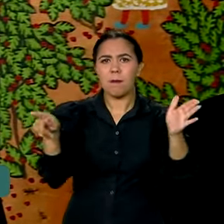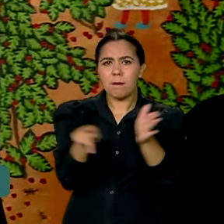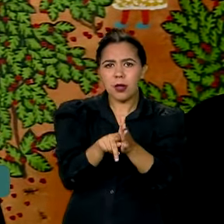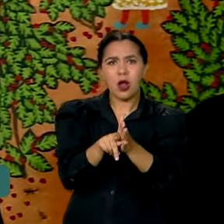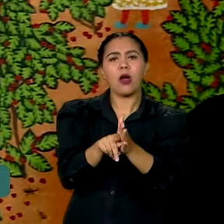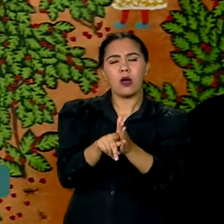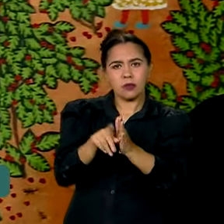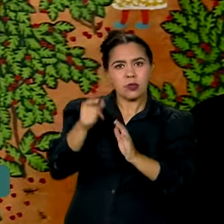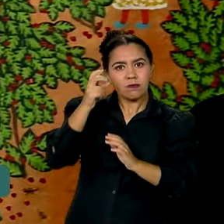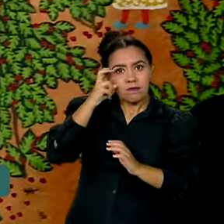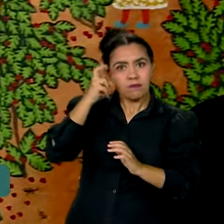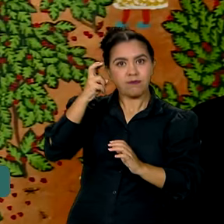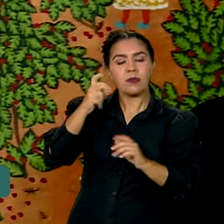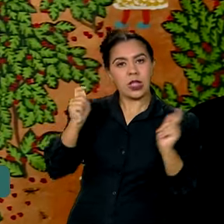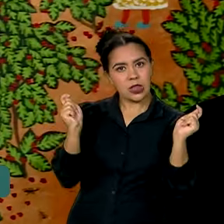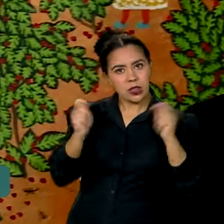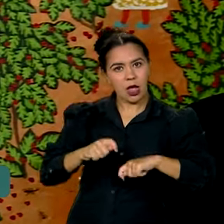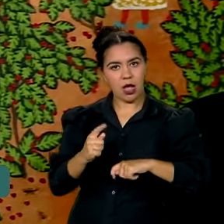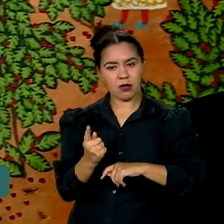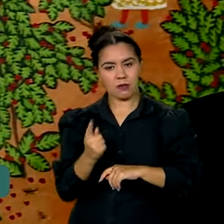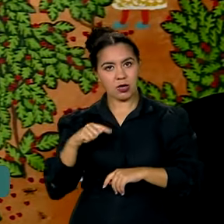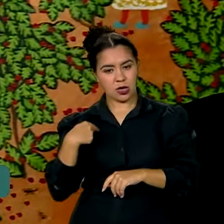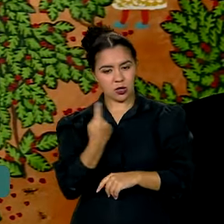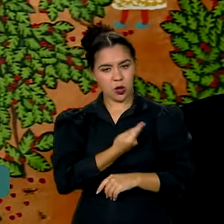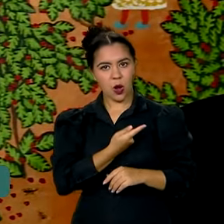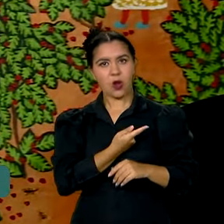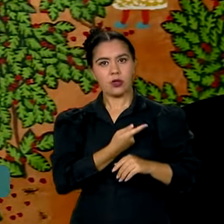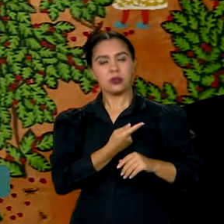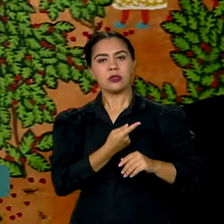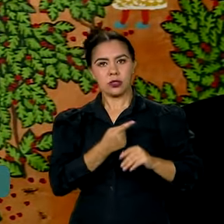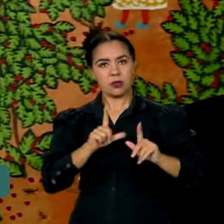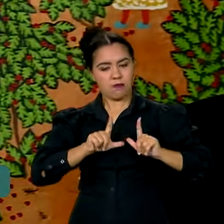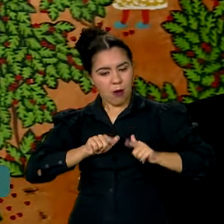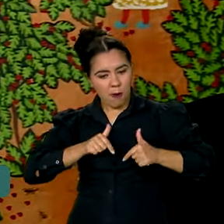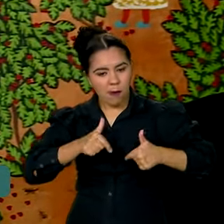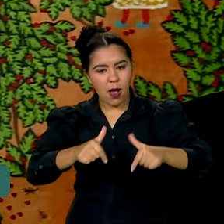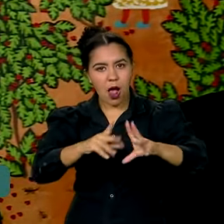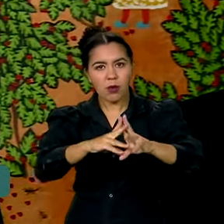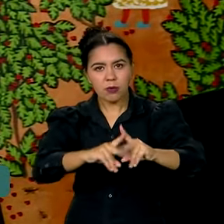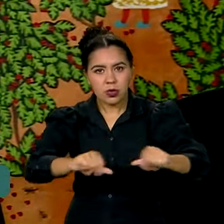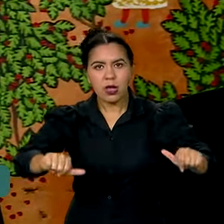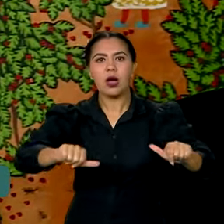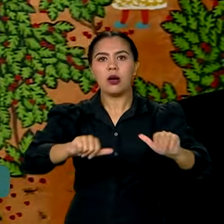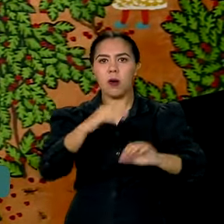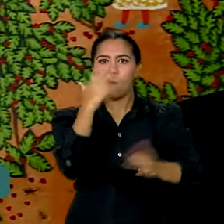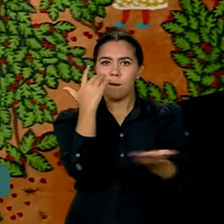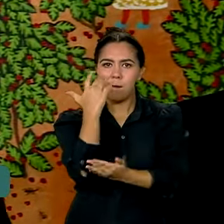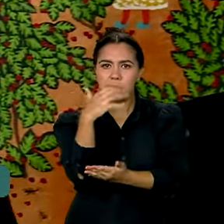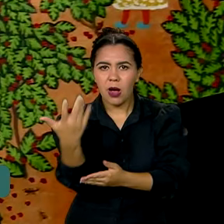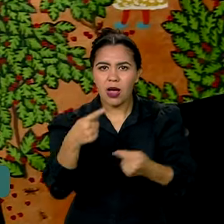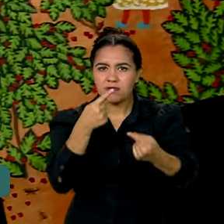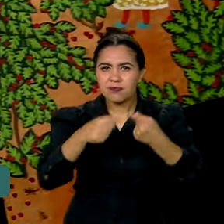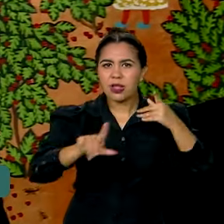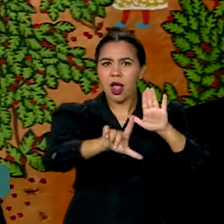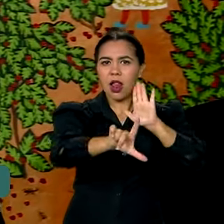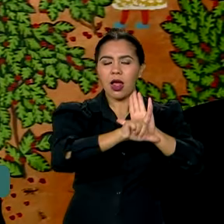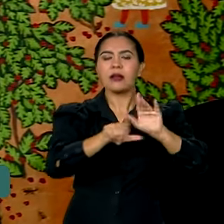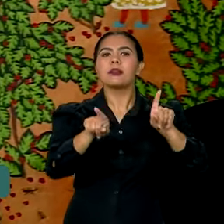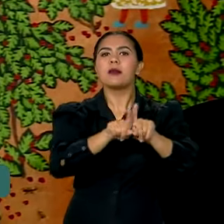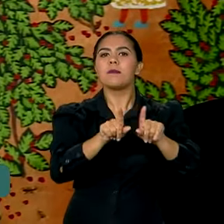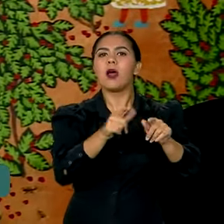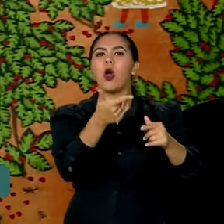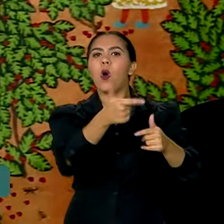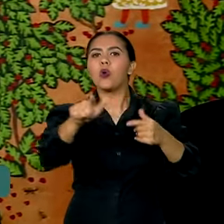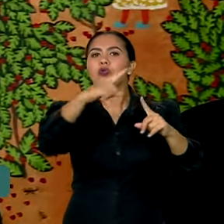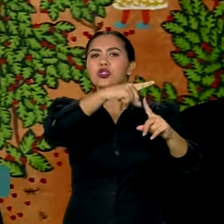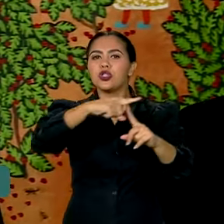que permitirão que nós agora combatamos não só o desmatamento ilegal, mas todos os crimes que estão